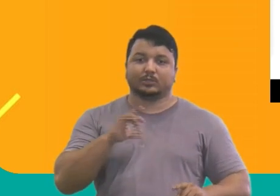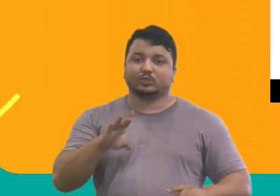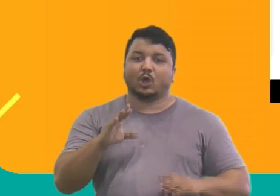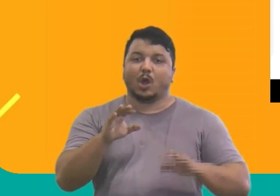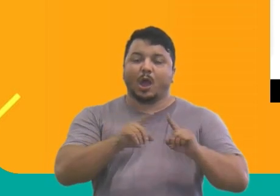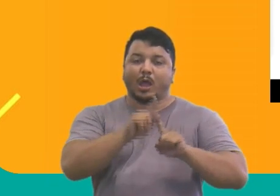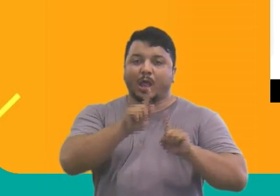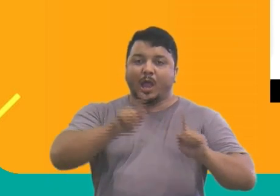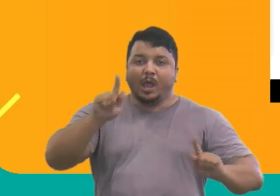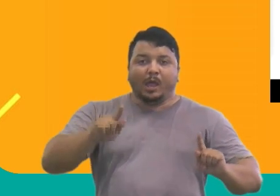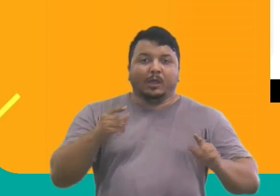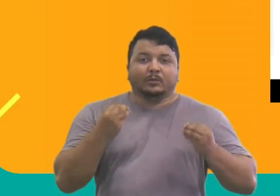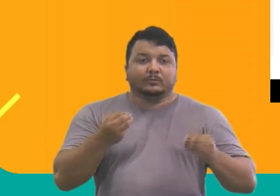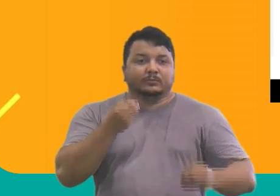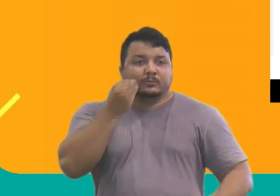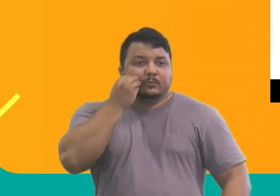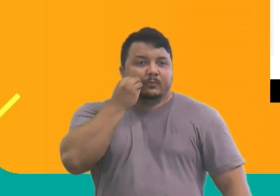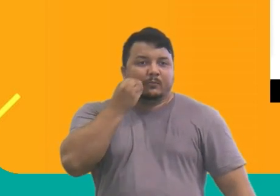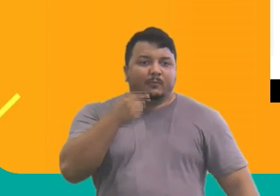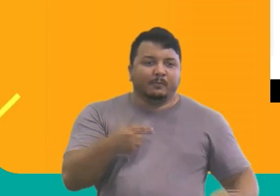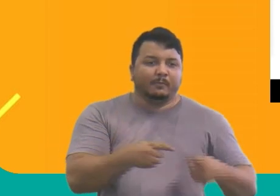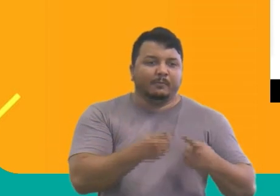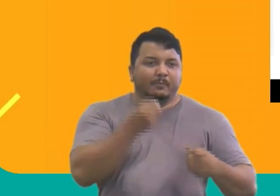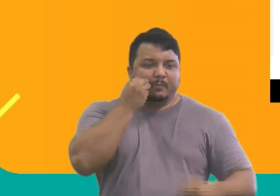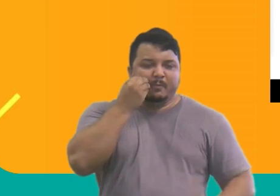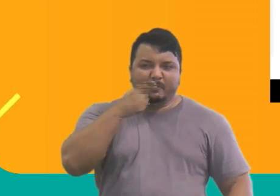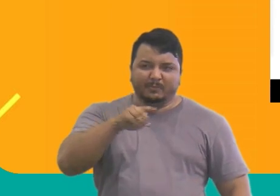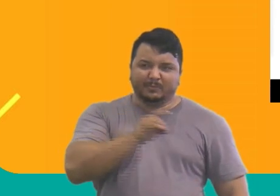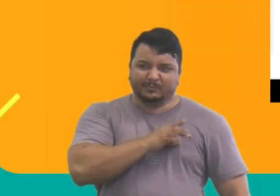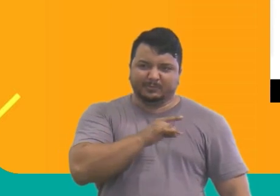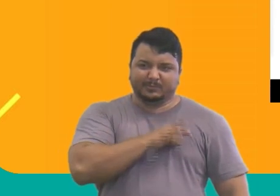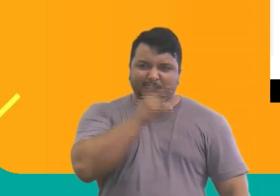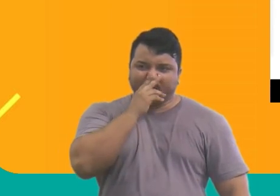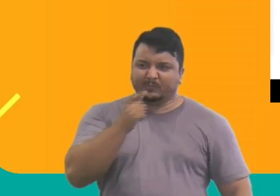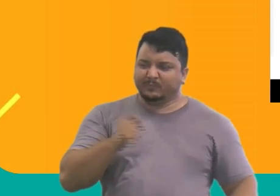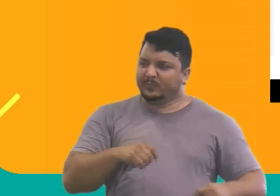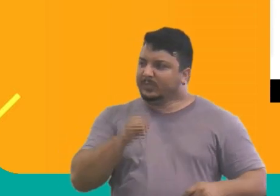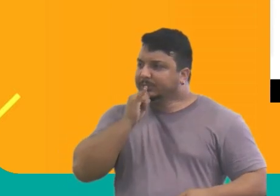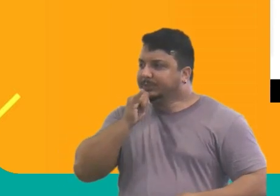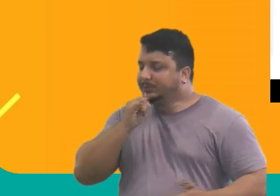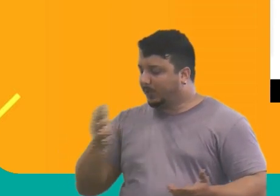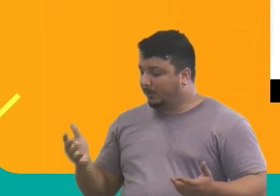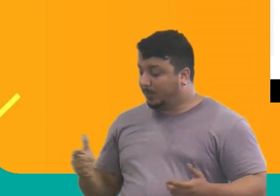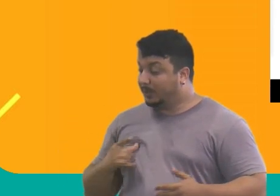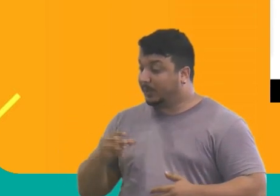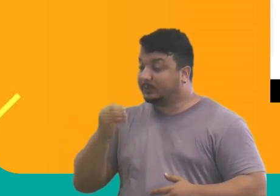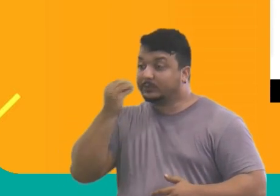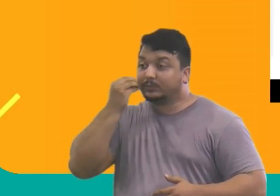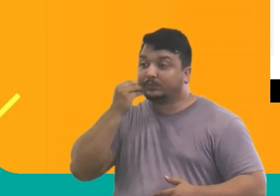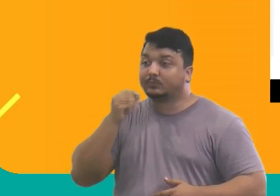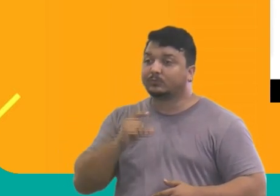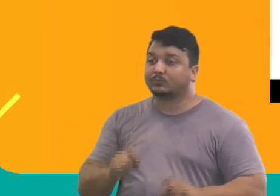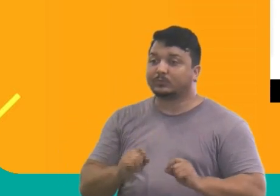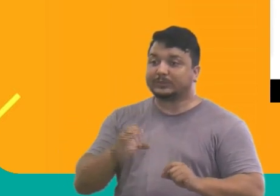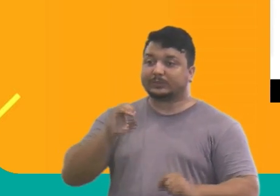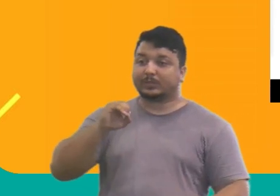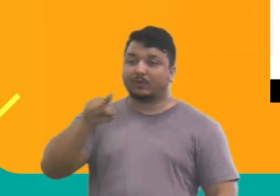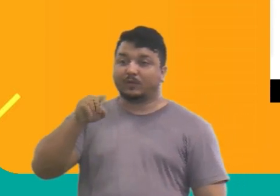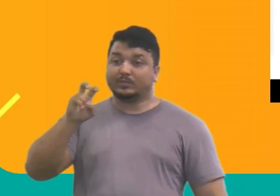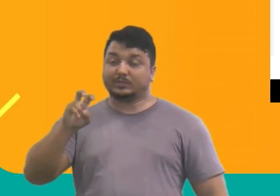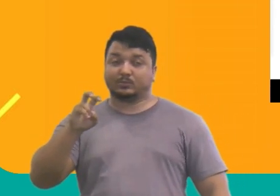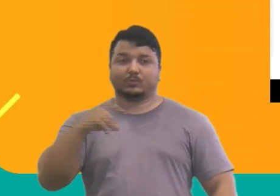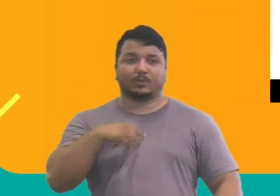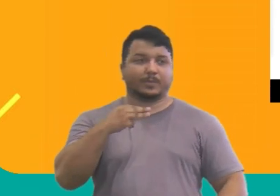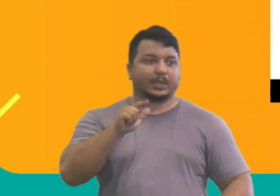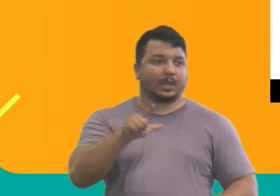gráfico para ver se você ficava com medo. Ele poderia ter dito que o teste disse que tinha 0,5 miligrama